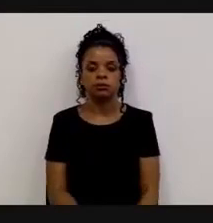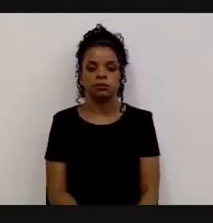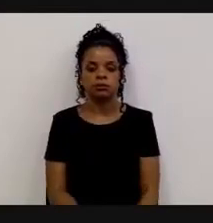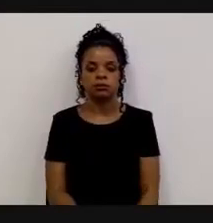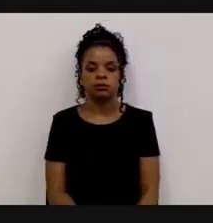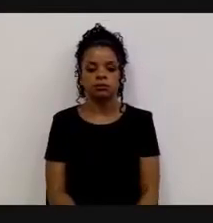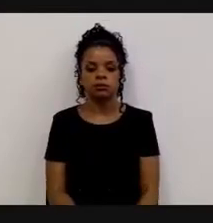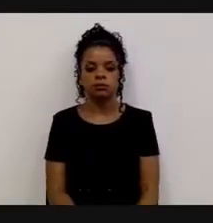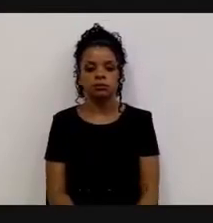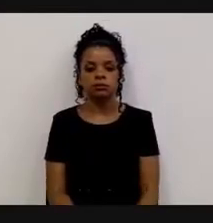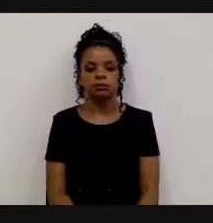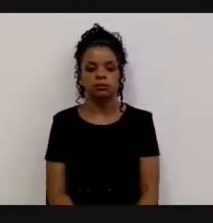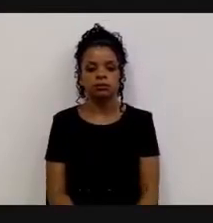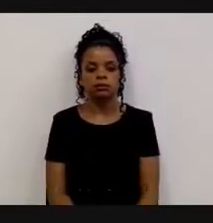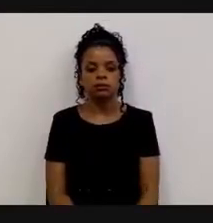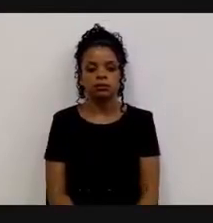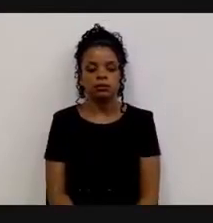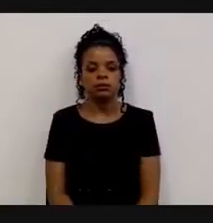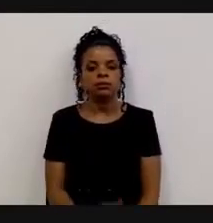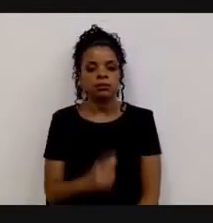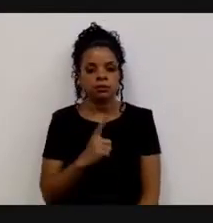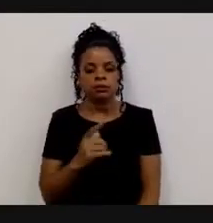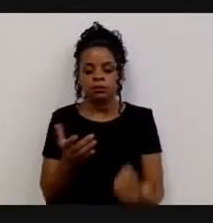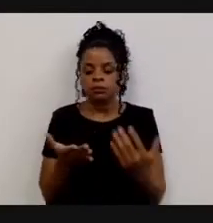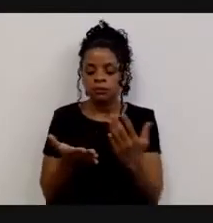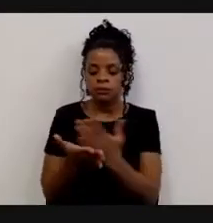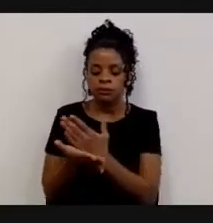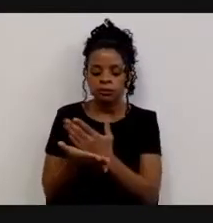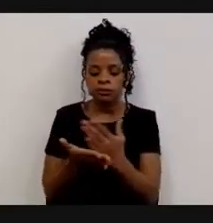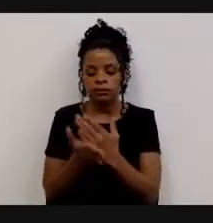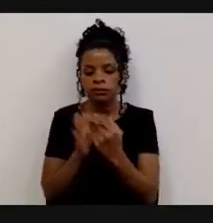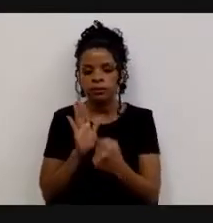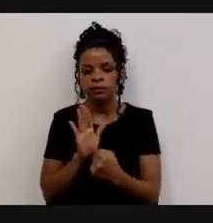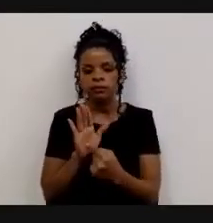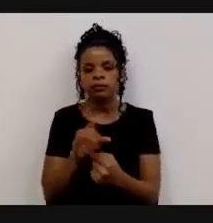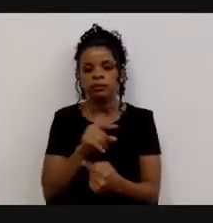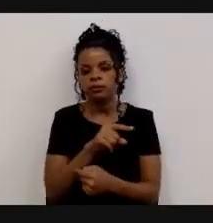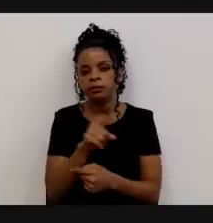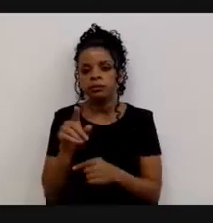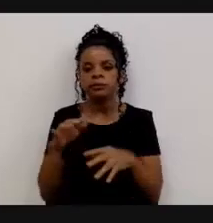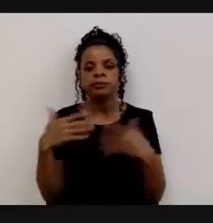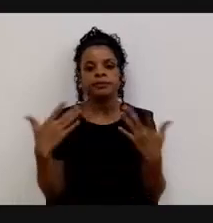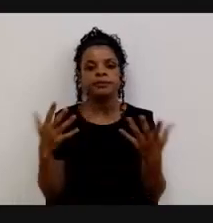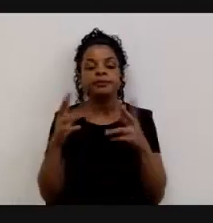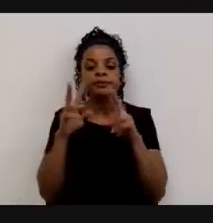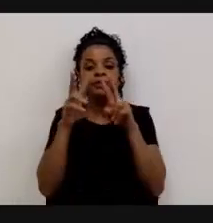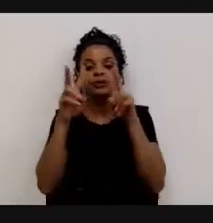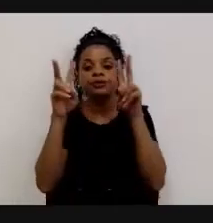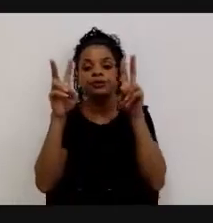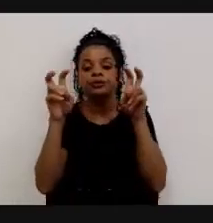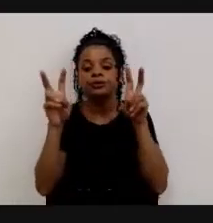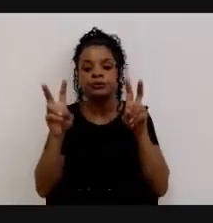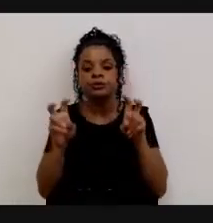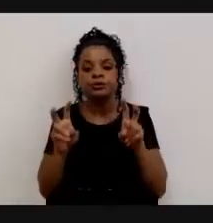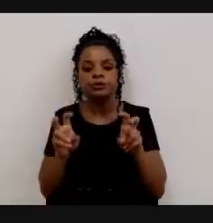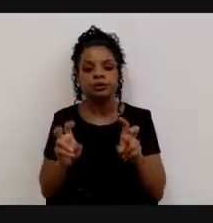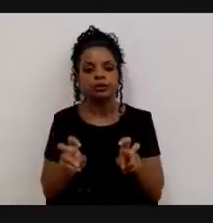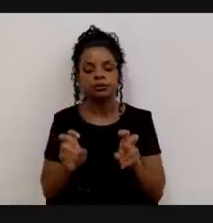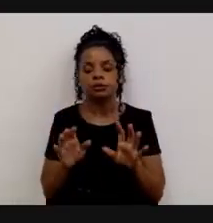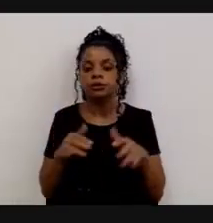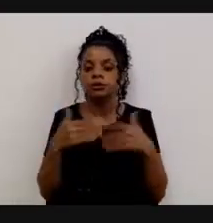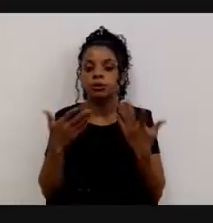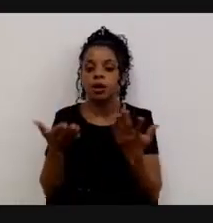Aqui a gente fez a divisão para mostrar para vocês quais são esses temas e quais seriam essas